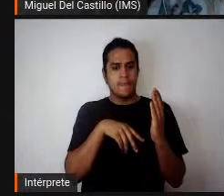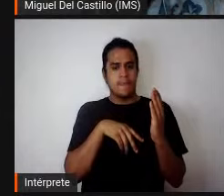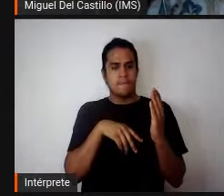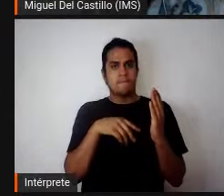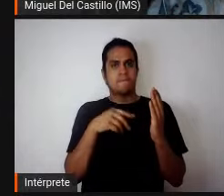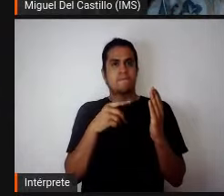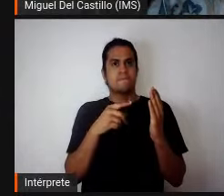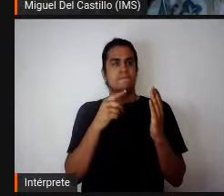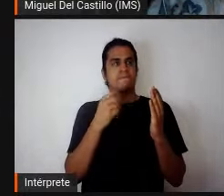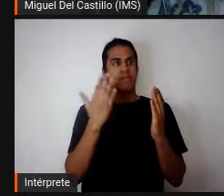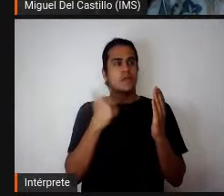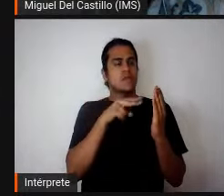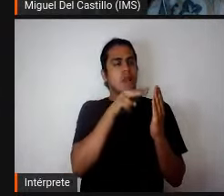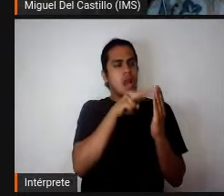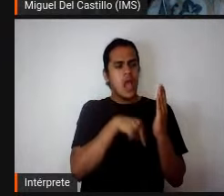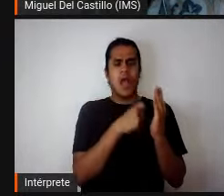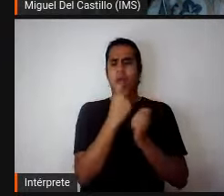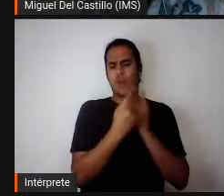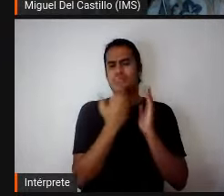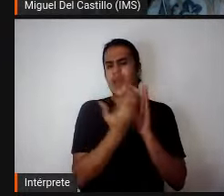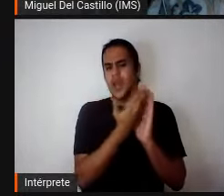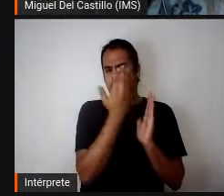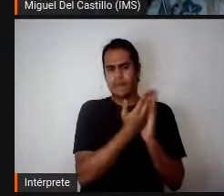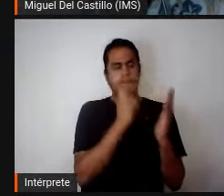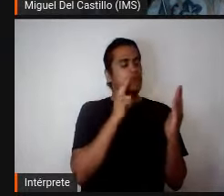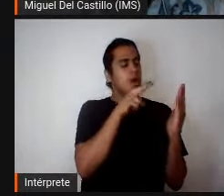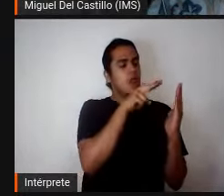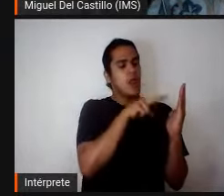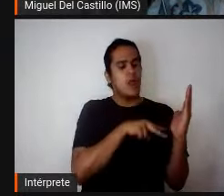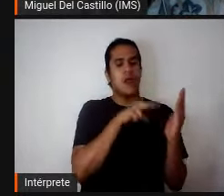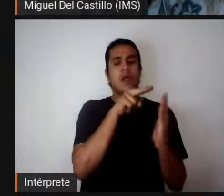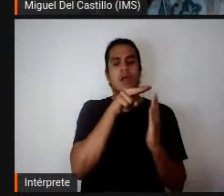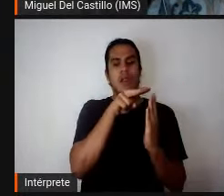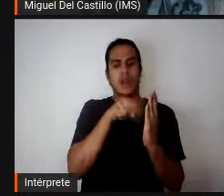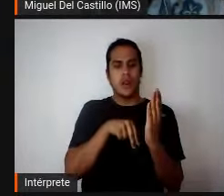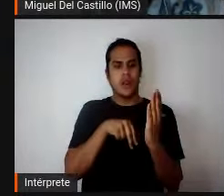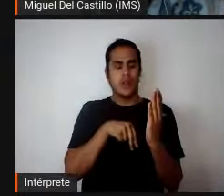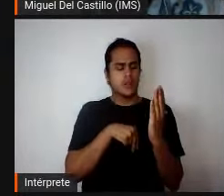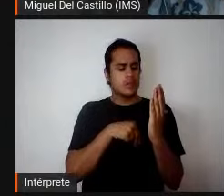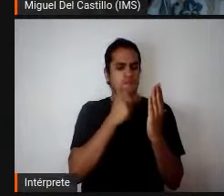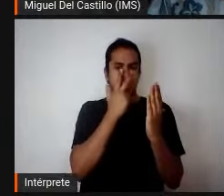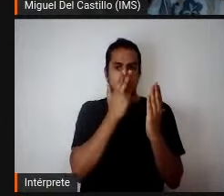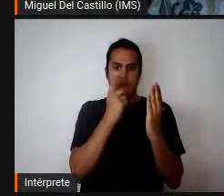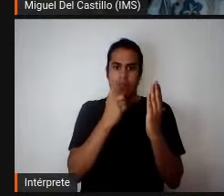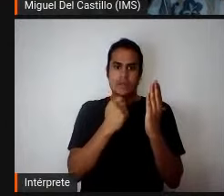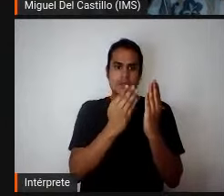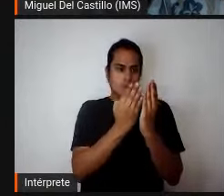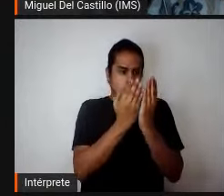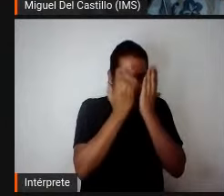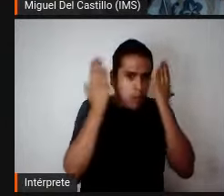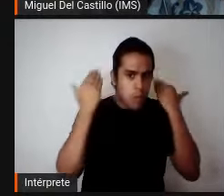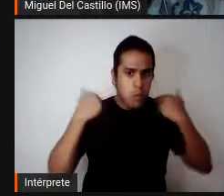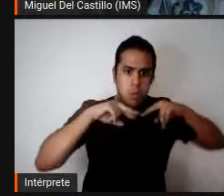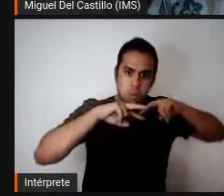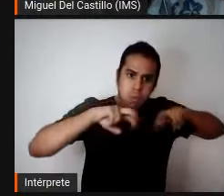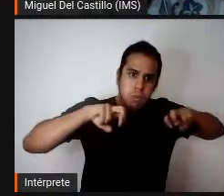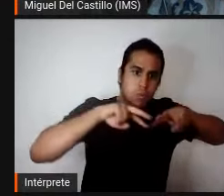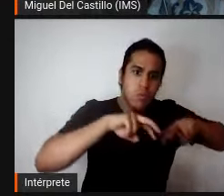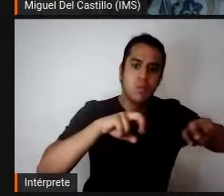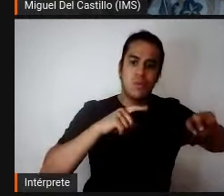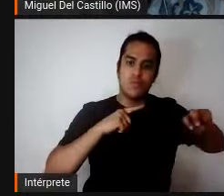Quando eu li certos livros que realmente entrava dentro do ventre, assim, pá,